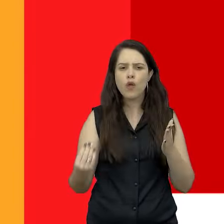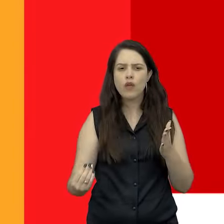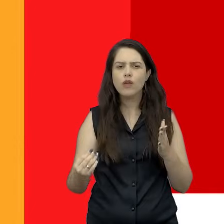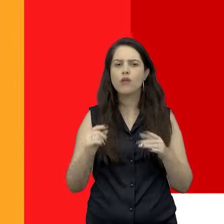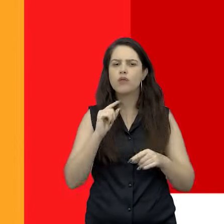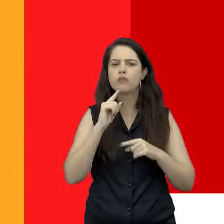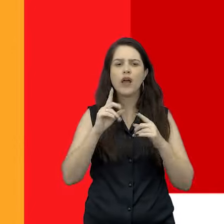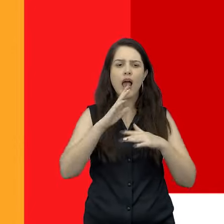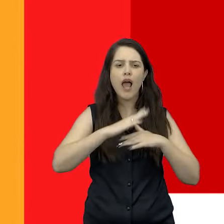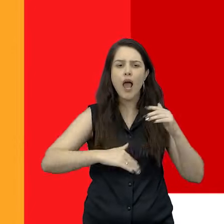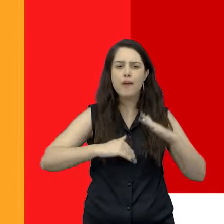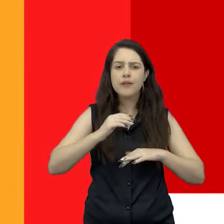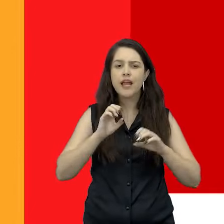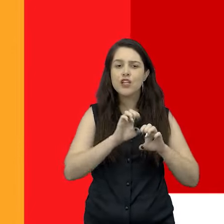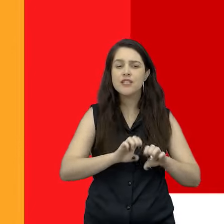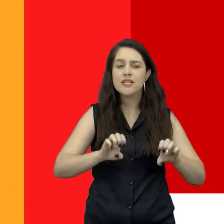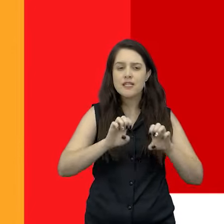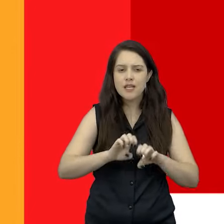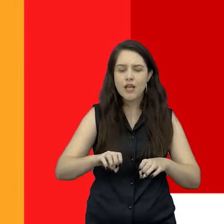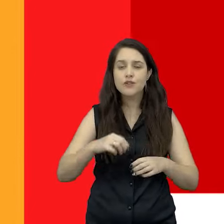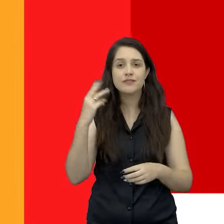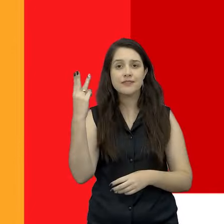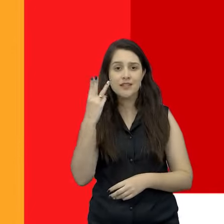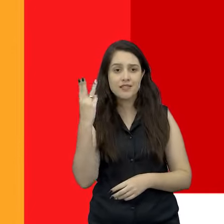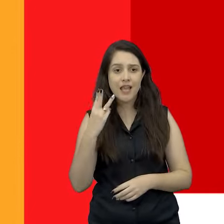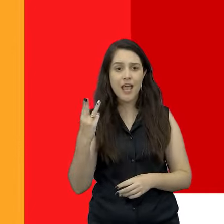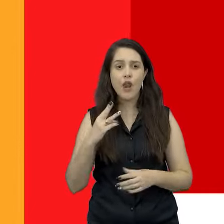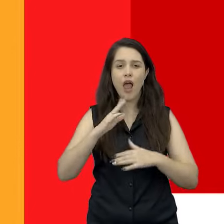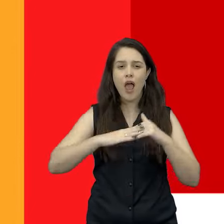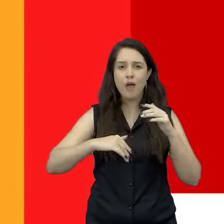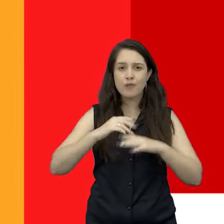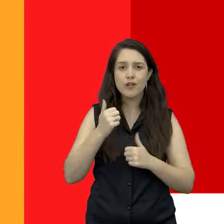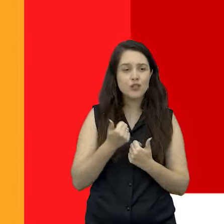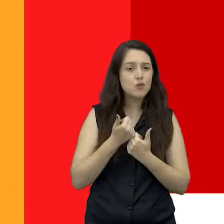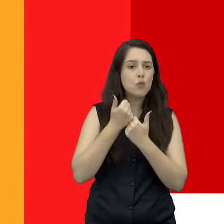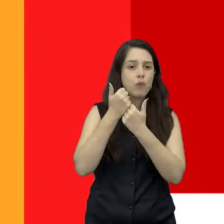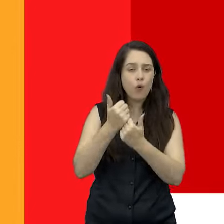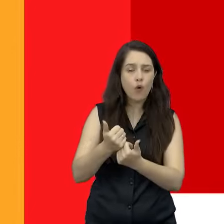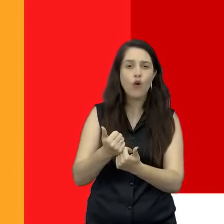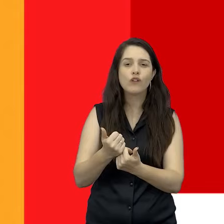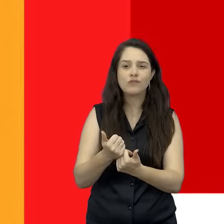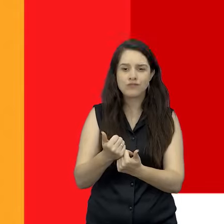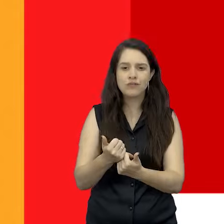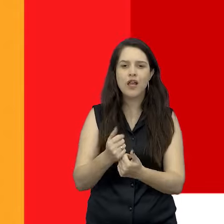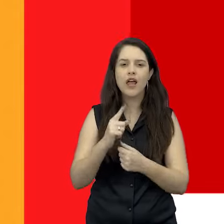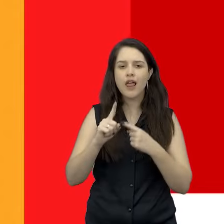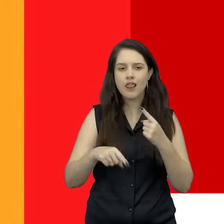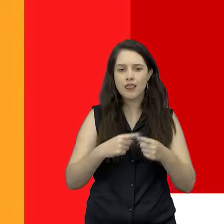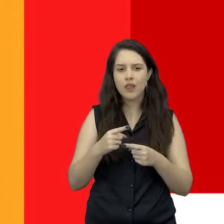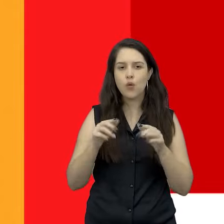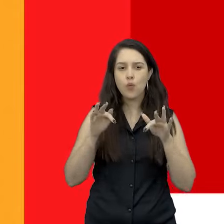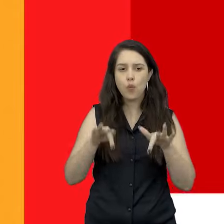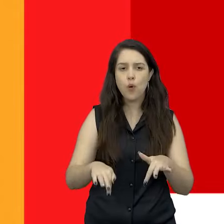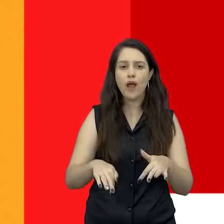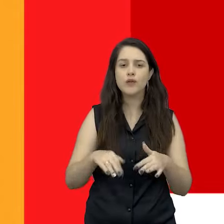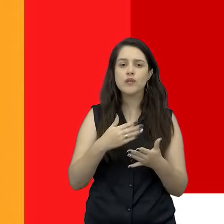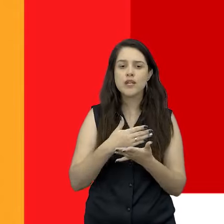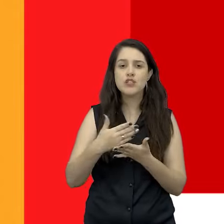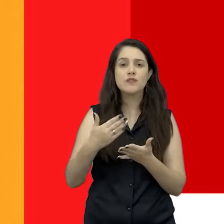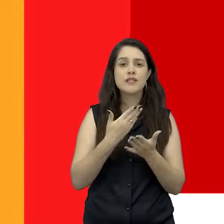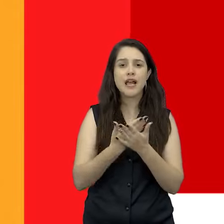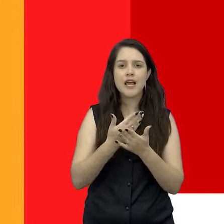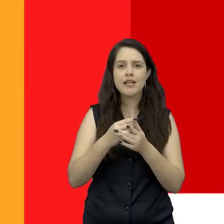habilidades essenciais, o que é isso? Terceiro, as habilidades de suporte. E aí a gente relaciona com o quadro indicativo das